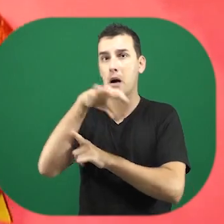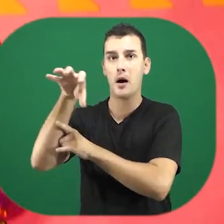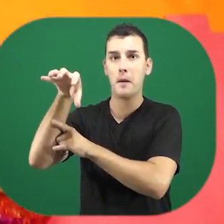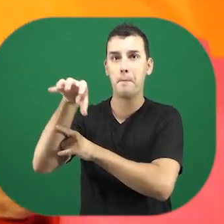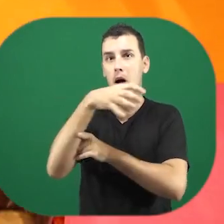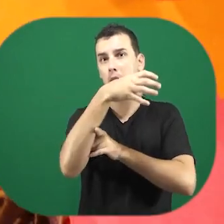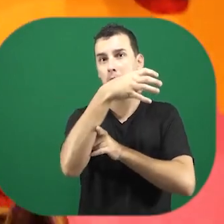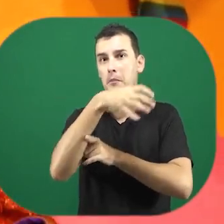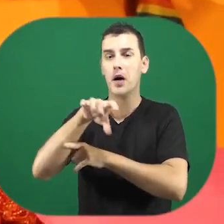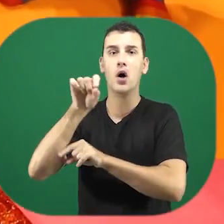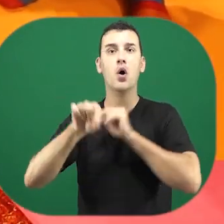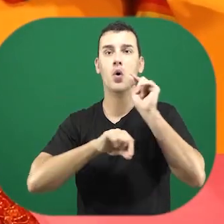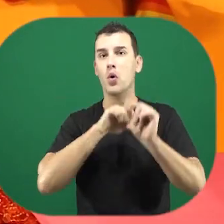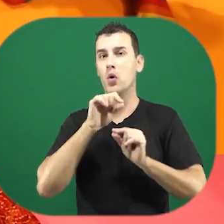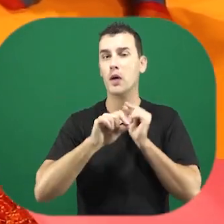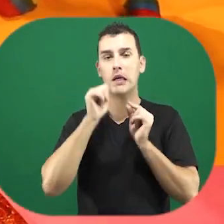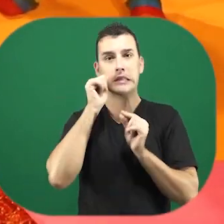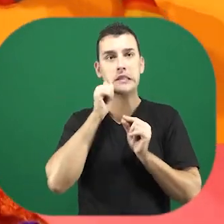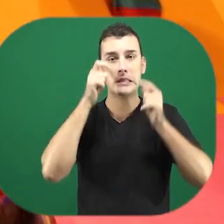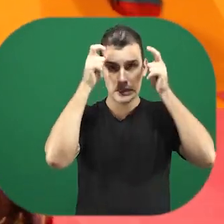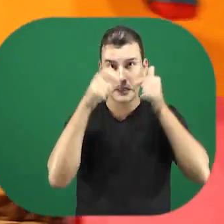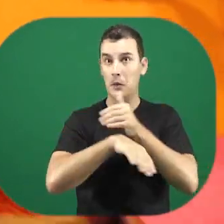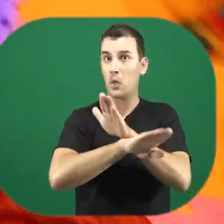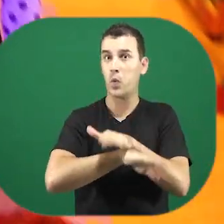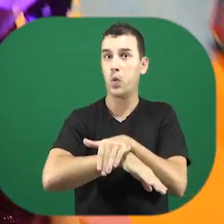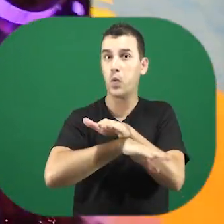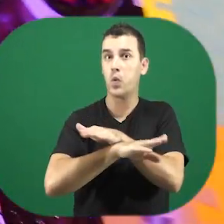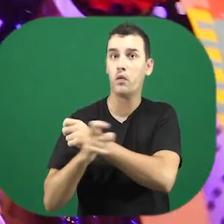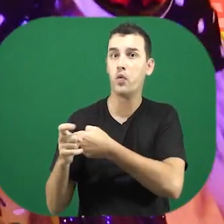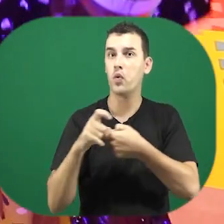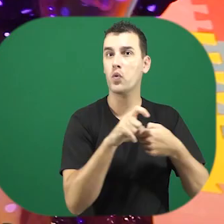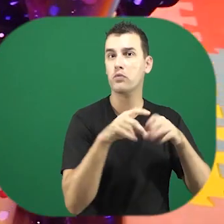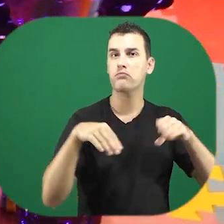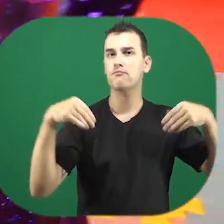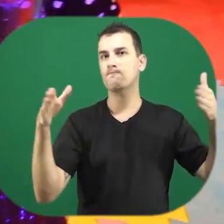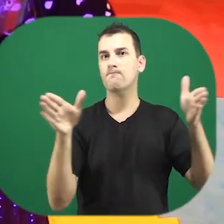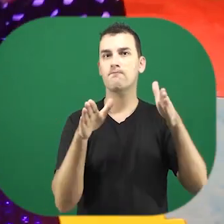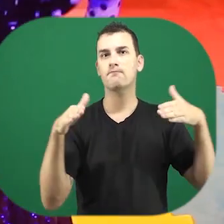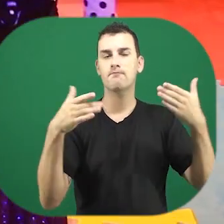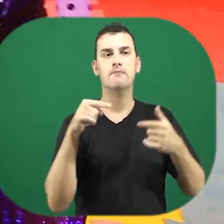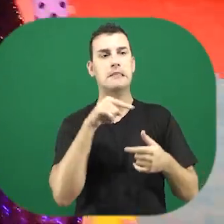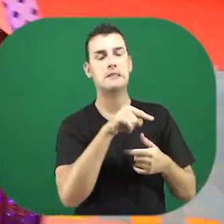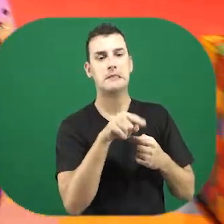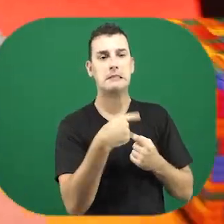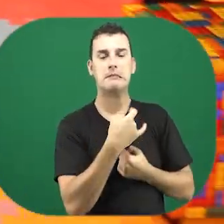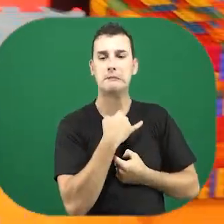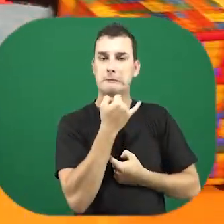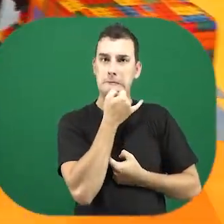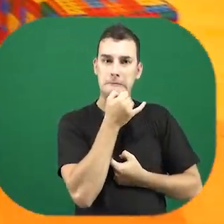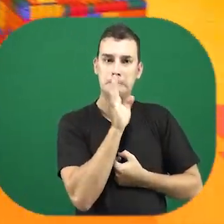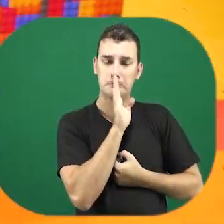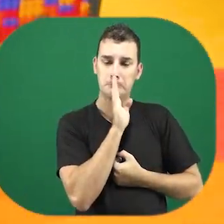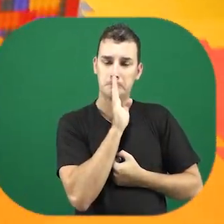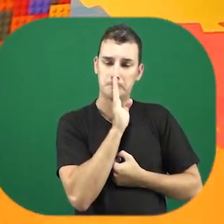princesinha voltou para o palácio. A partir daquele dia, ela se tornou triste e quieta.